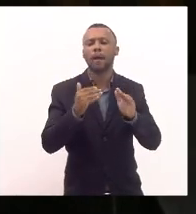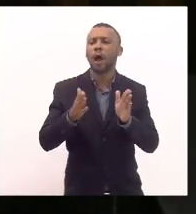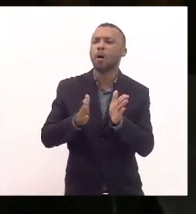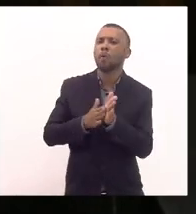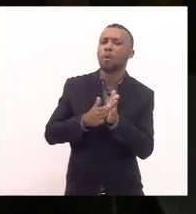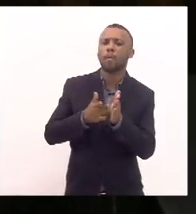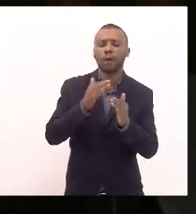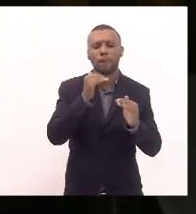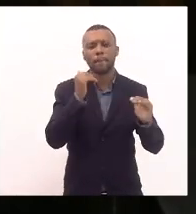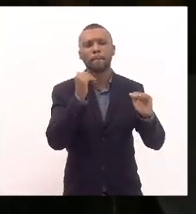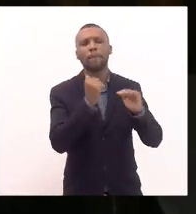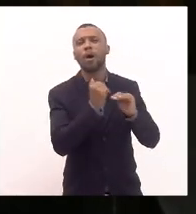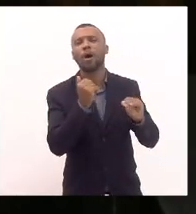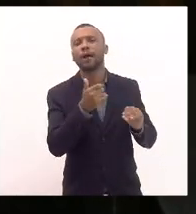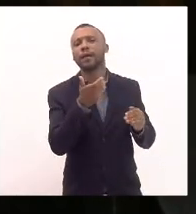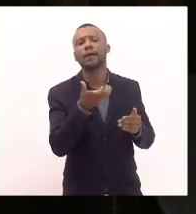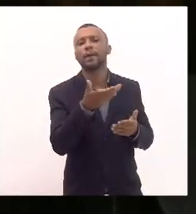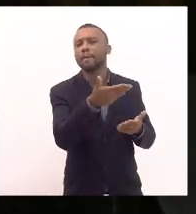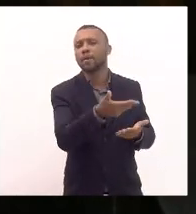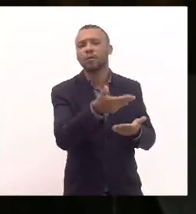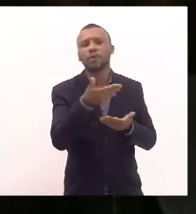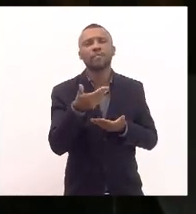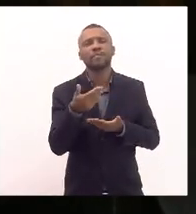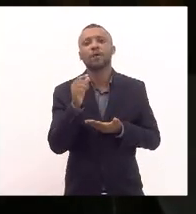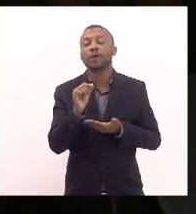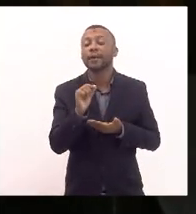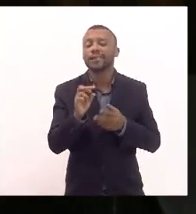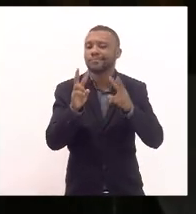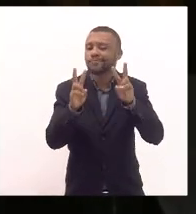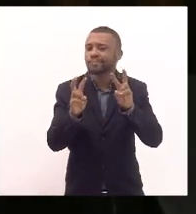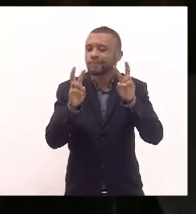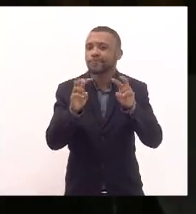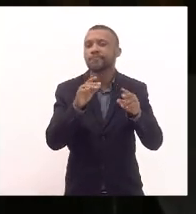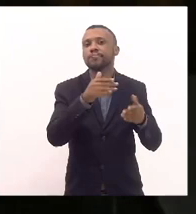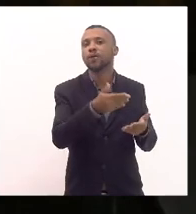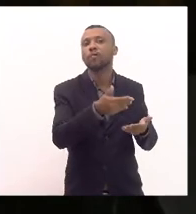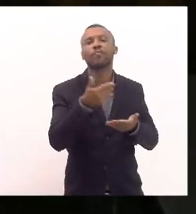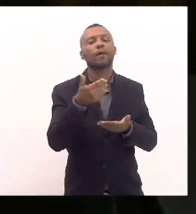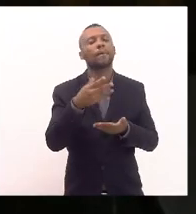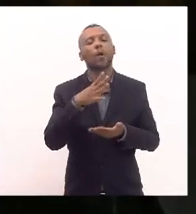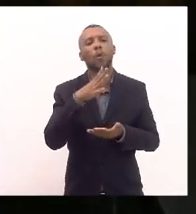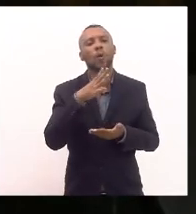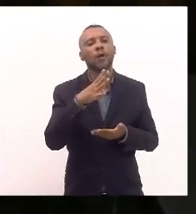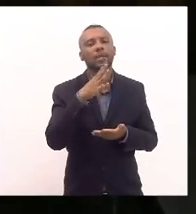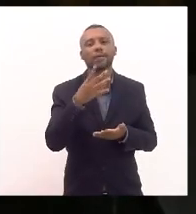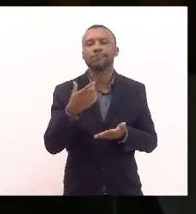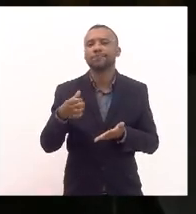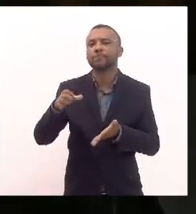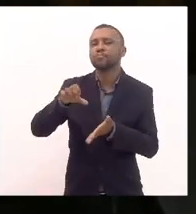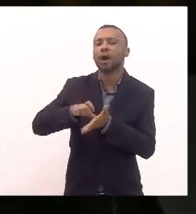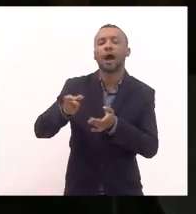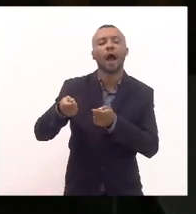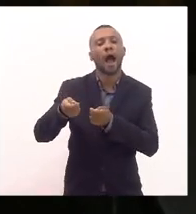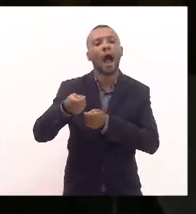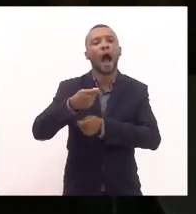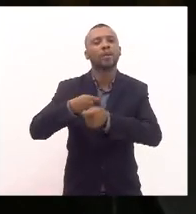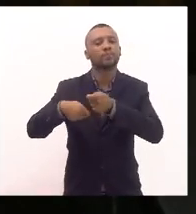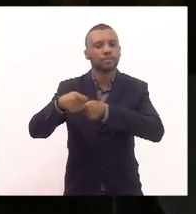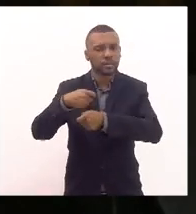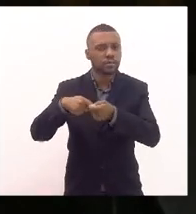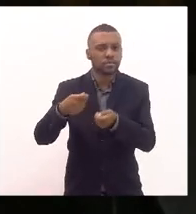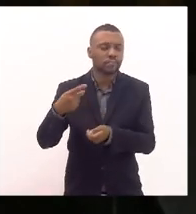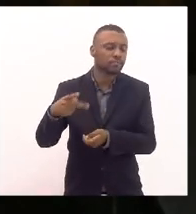cobranças e me convidar me convidar para conhecer a administração dele